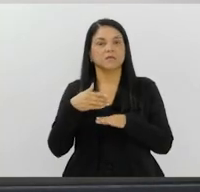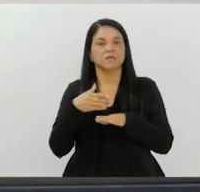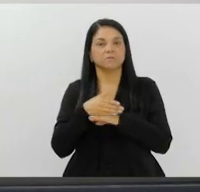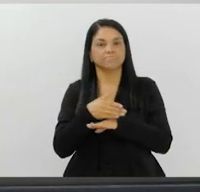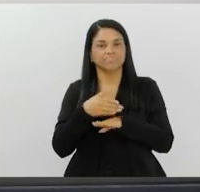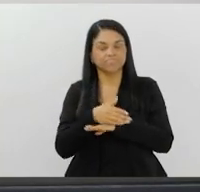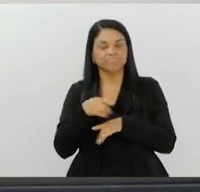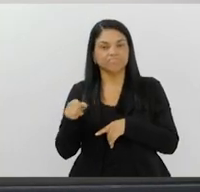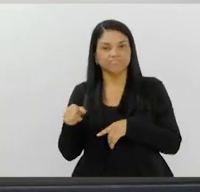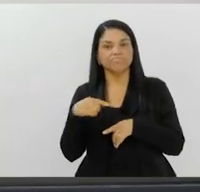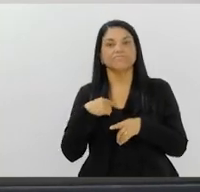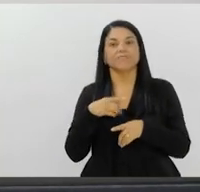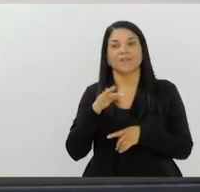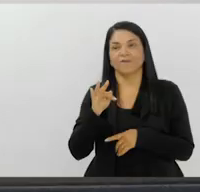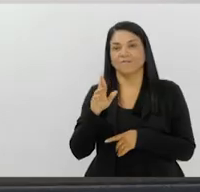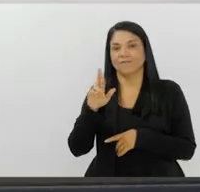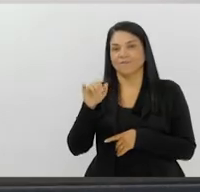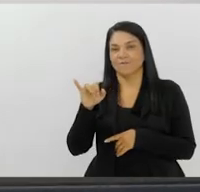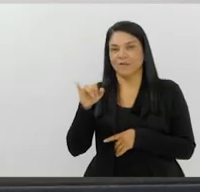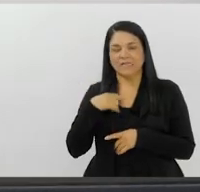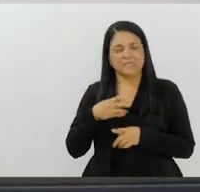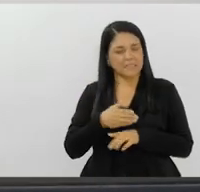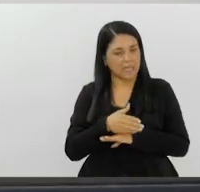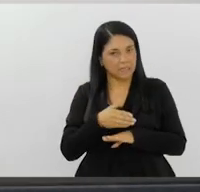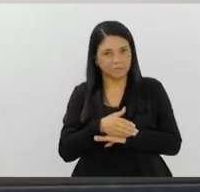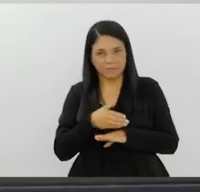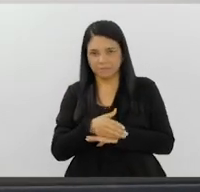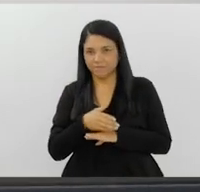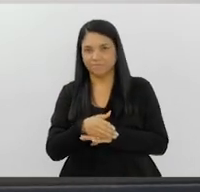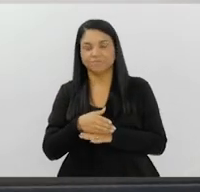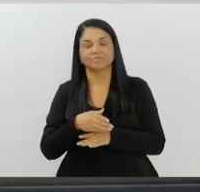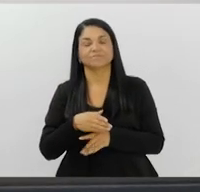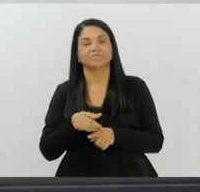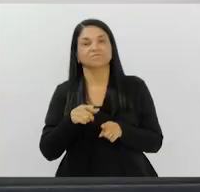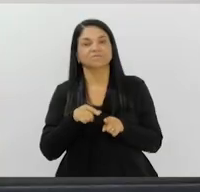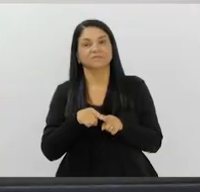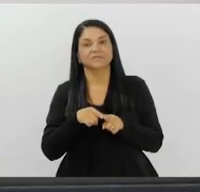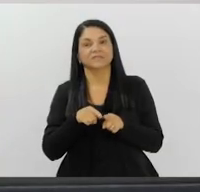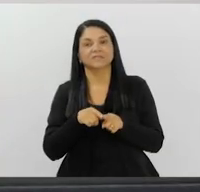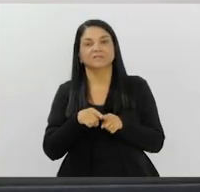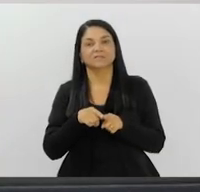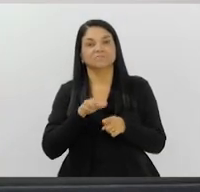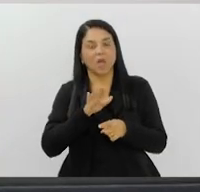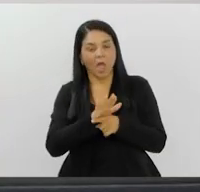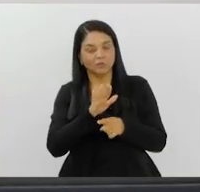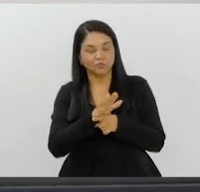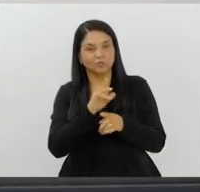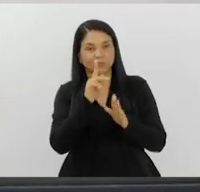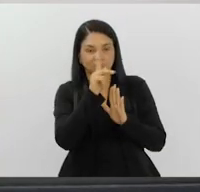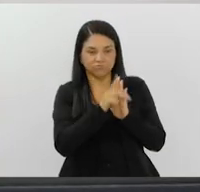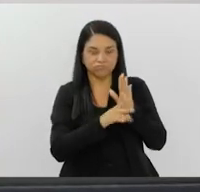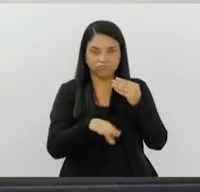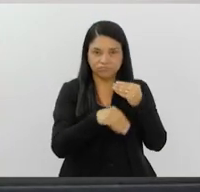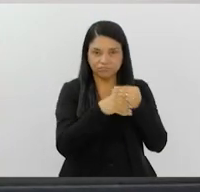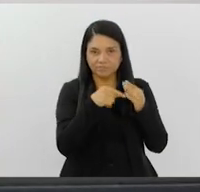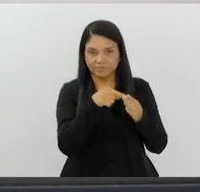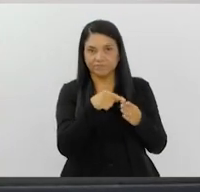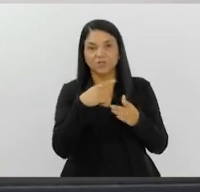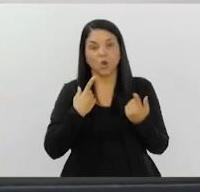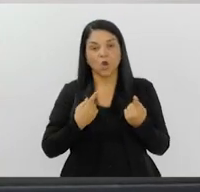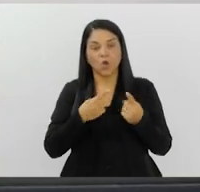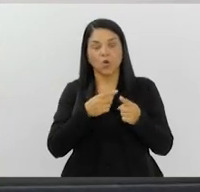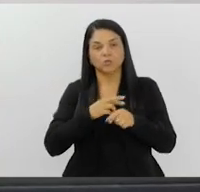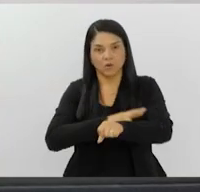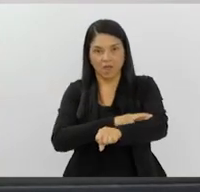várias leis foram feitas eu sempre digo uma das formas de contribuir contra o racismo é o